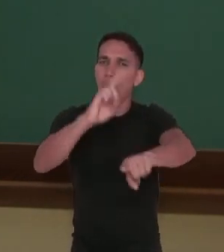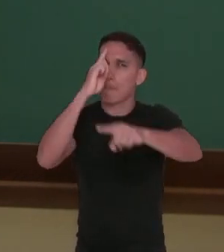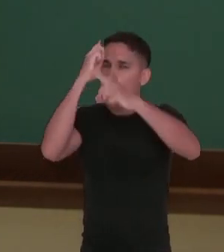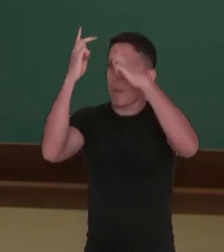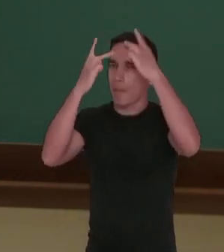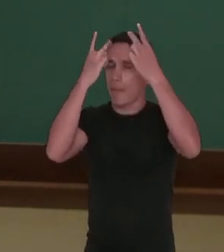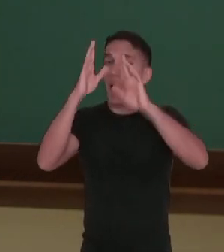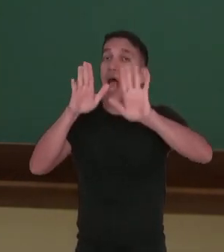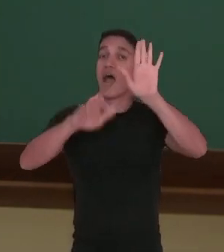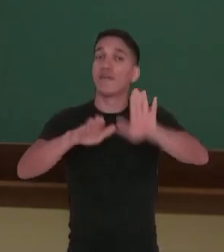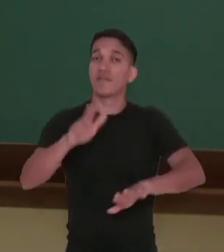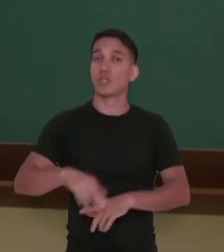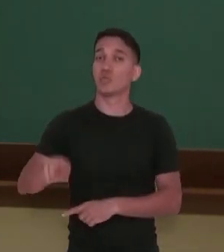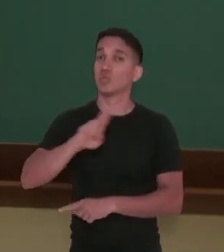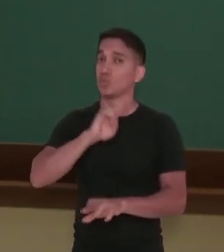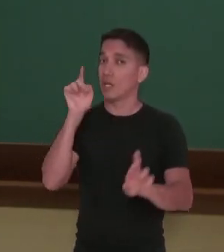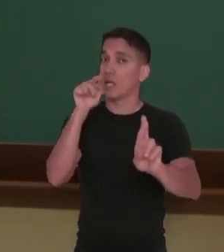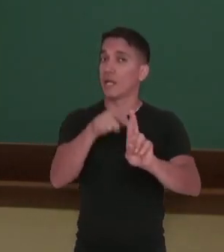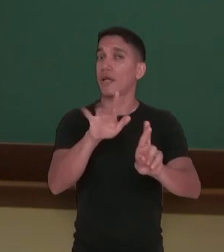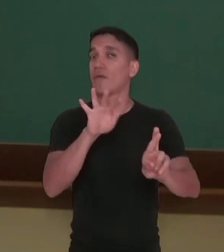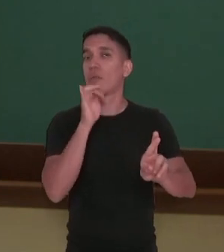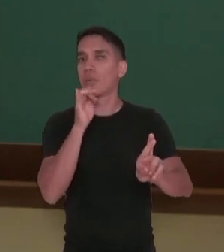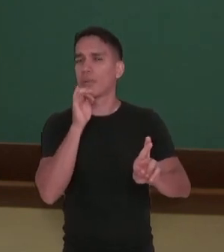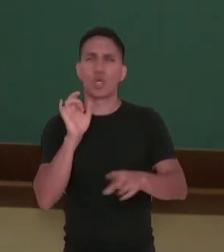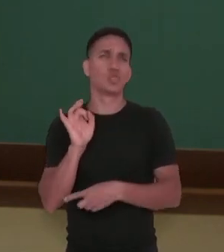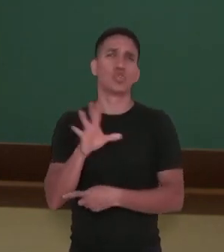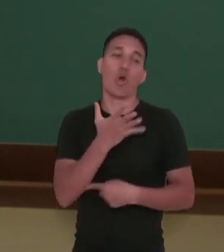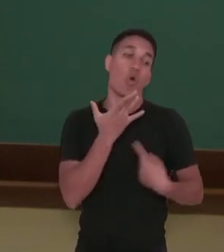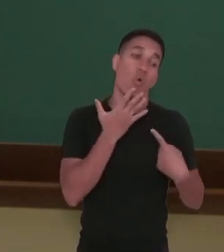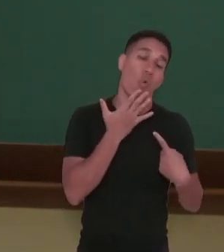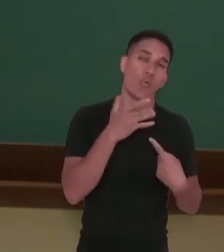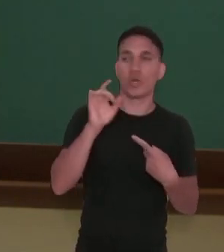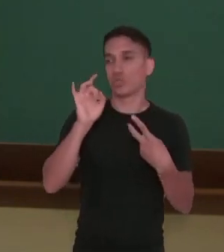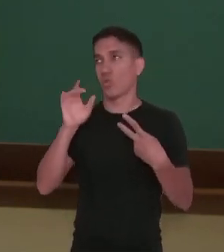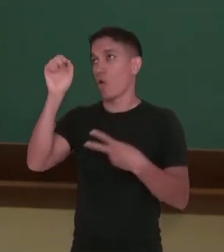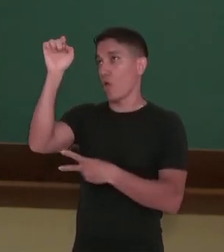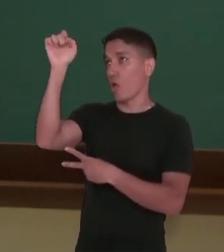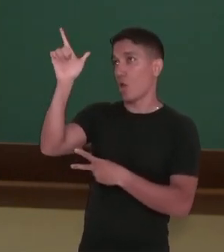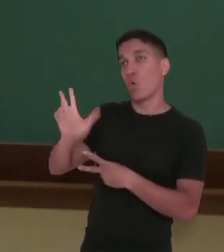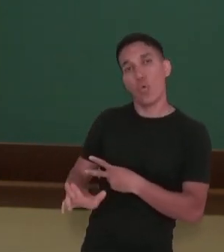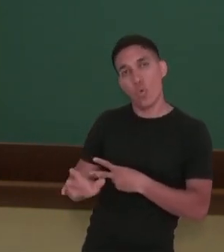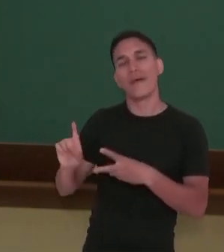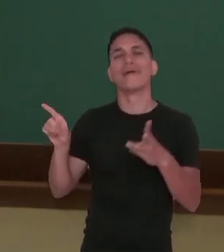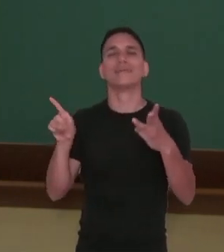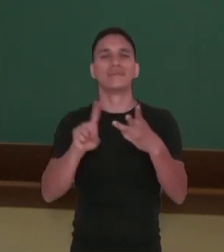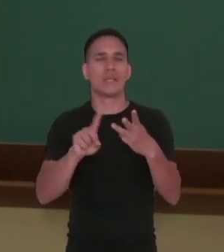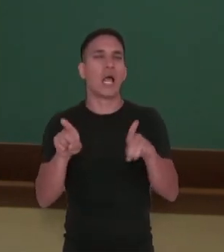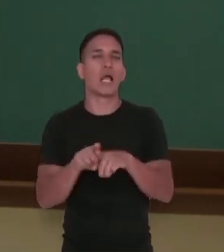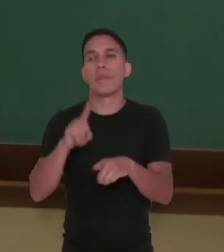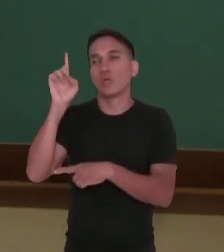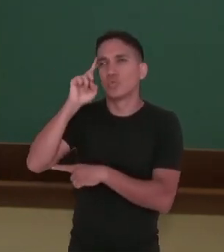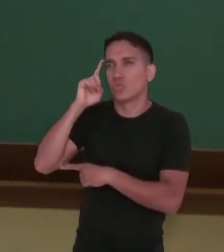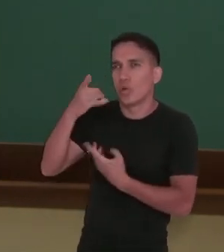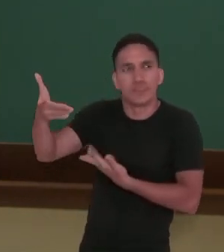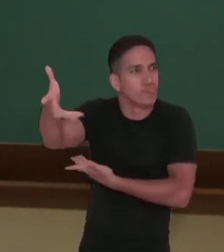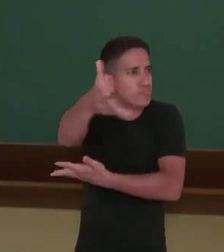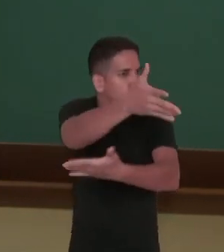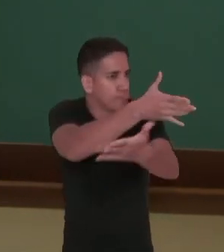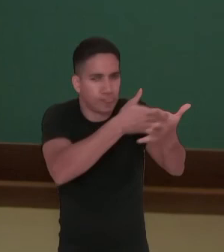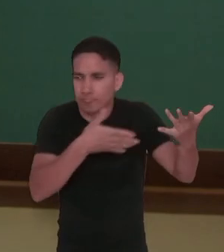vezes, usam como referência, por exemplo, só as cores, as luzes, o cotidiano à sua volta,